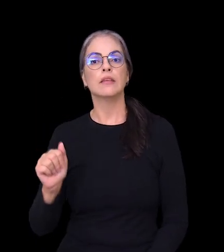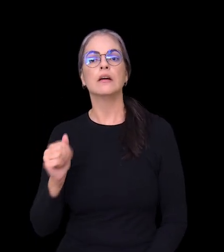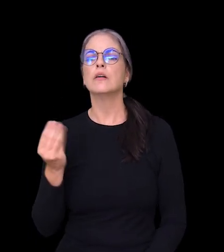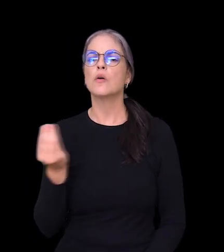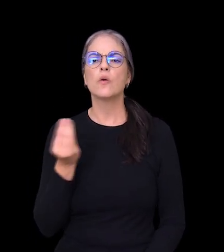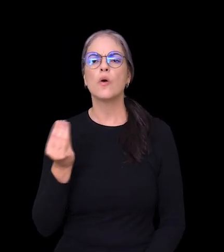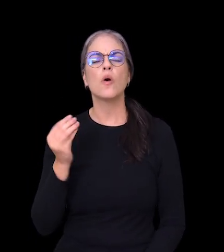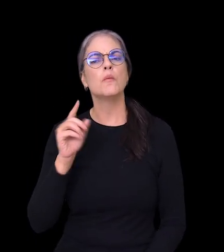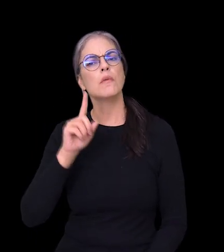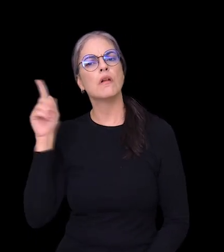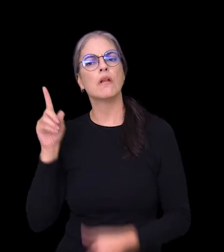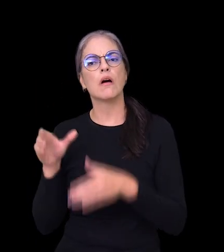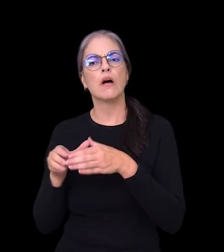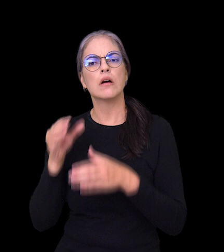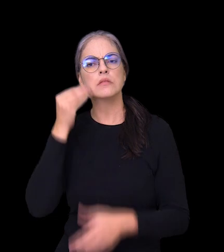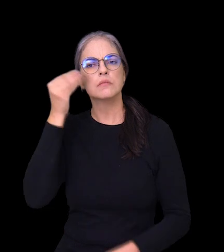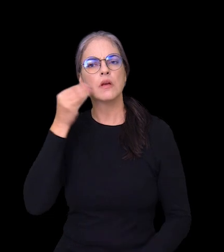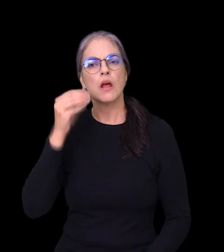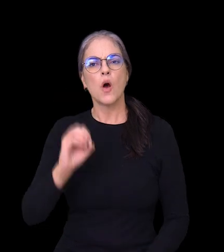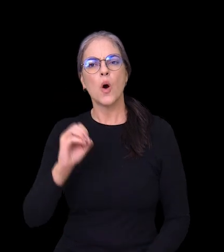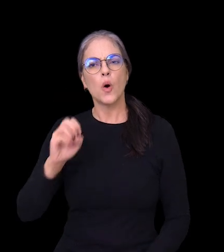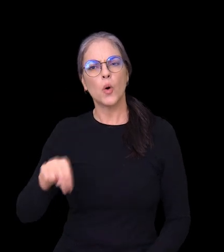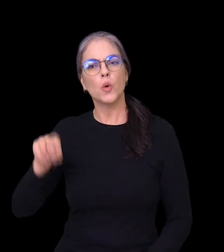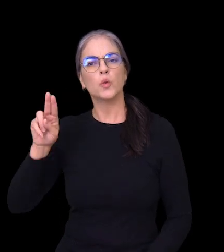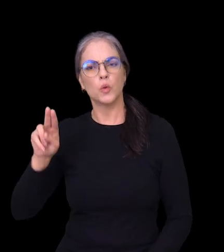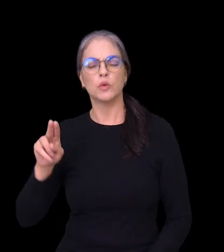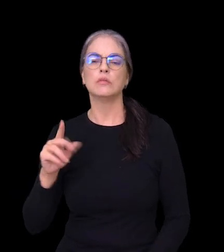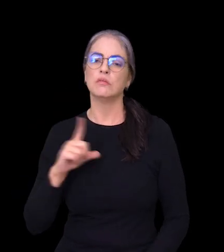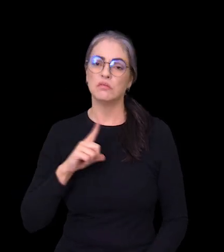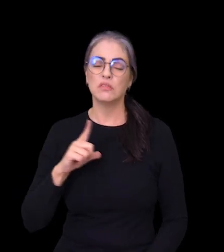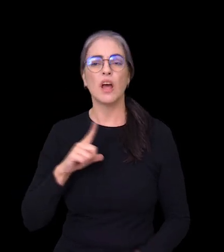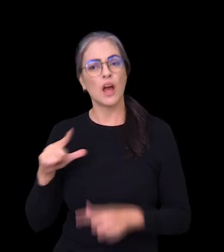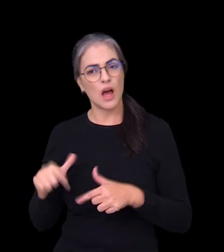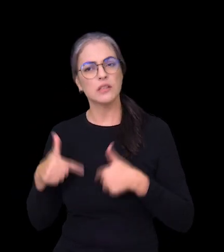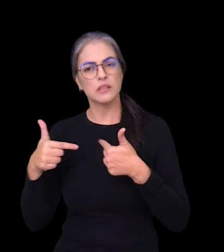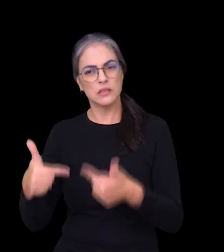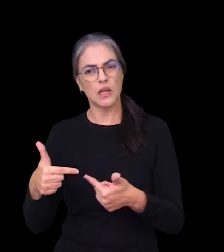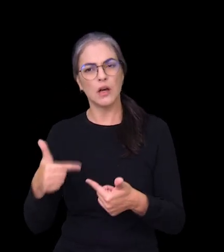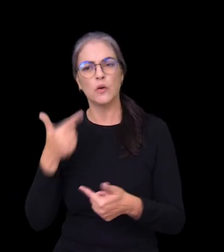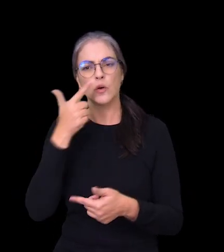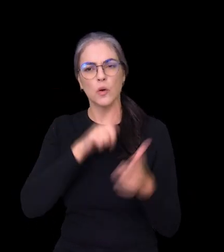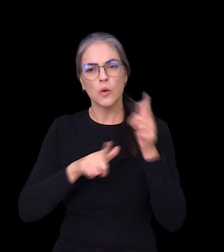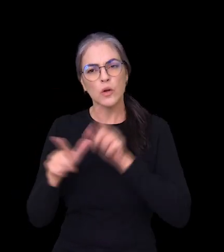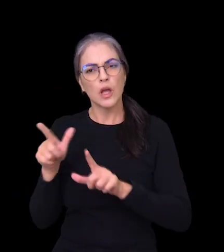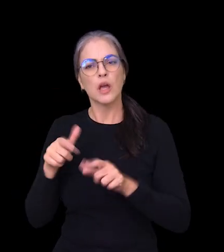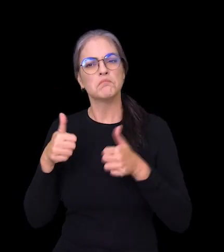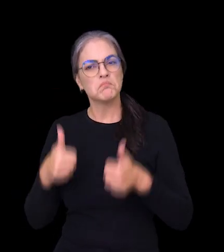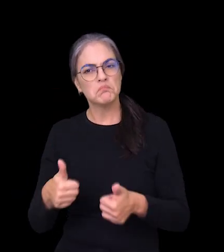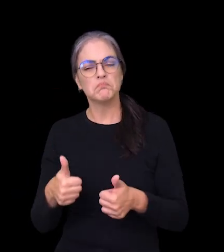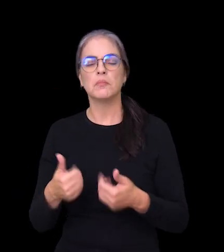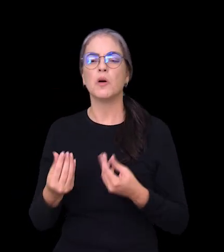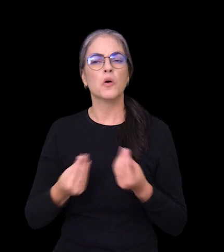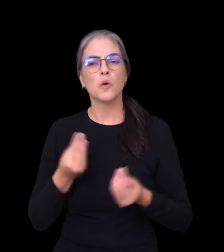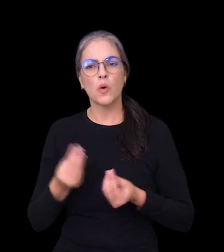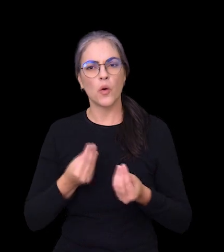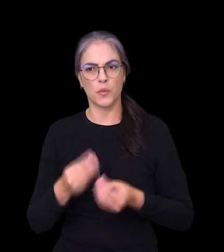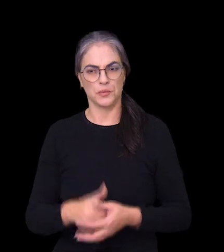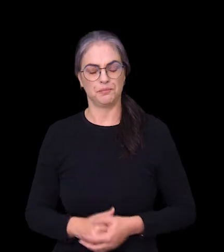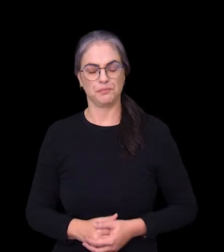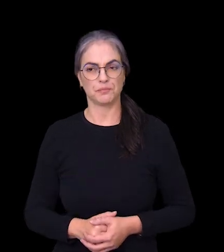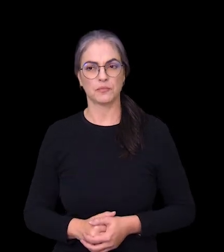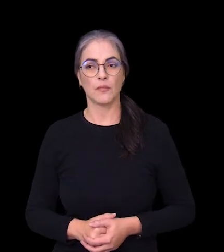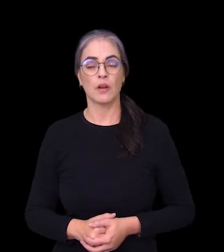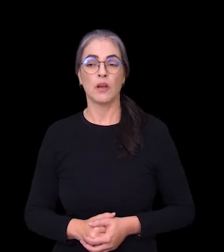tem realmente ações que são feitas, que tenham gerado ações positivas, né? Resultados positivos